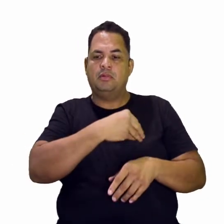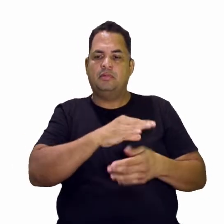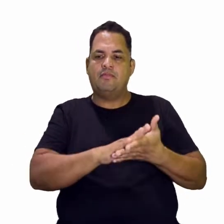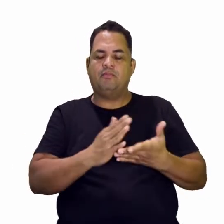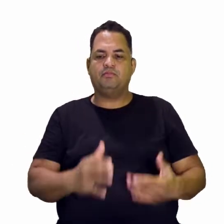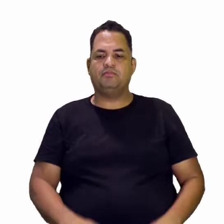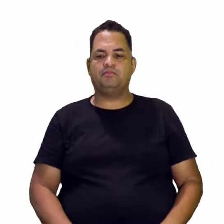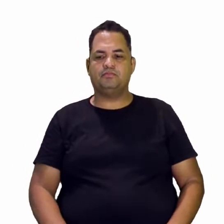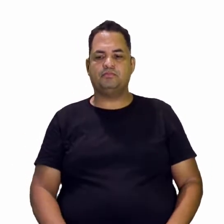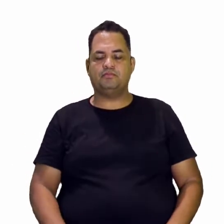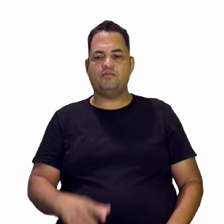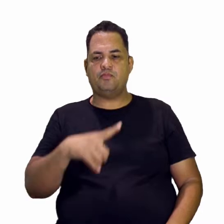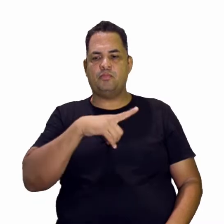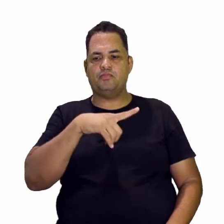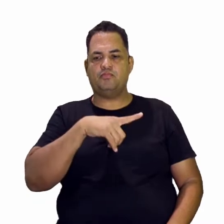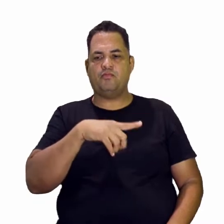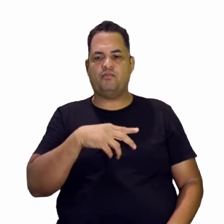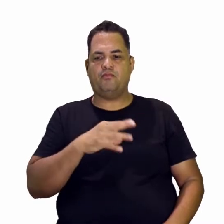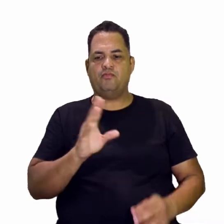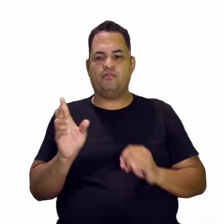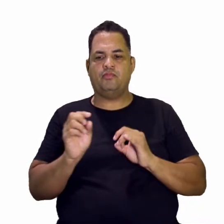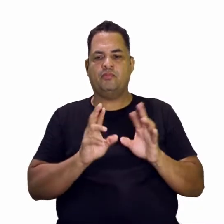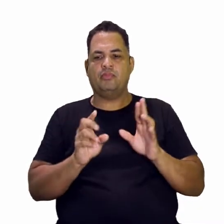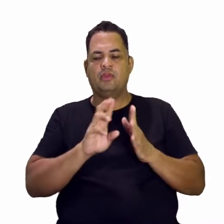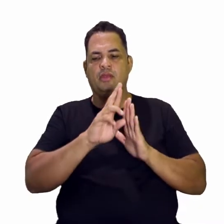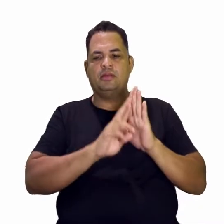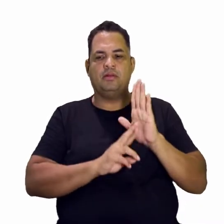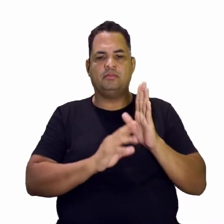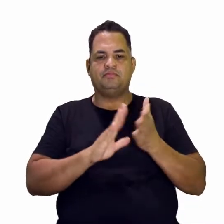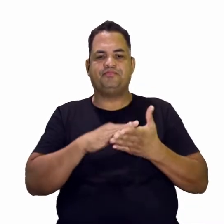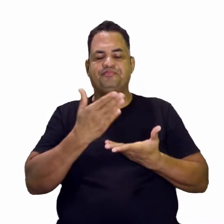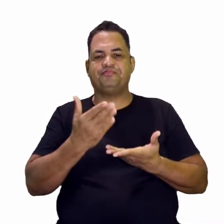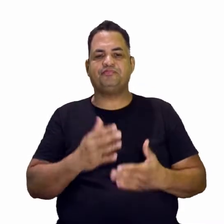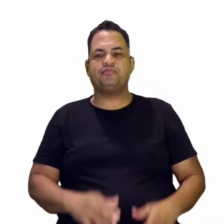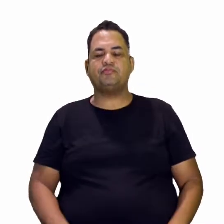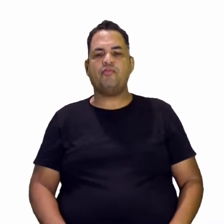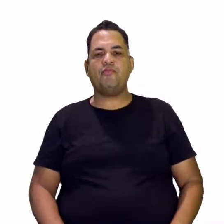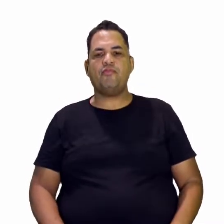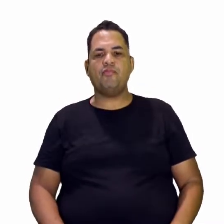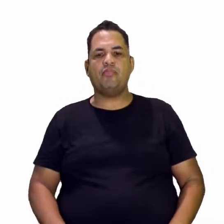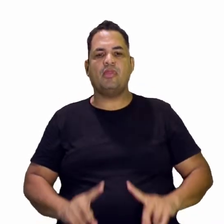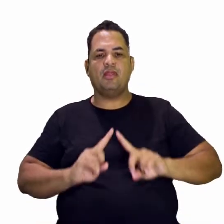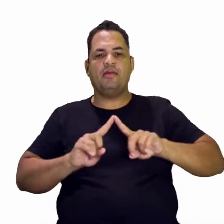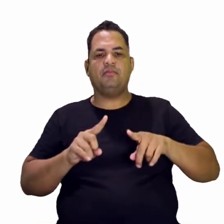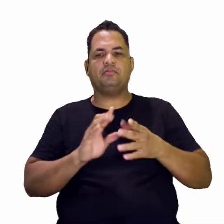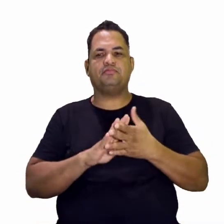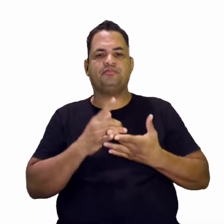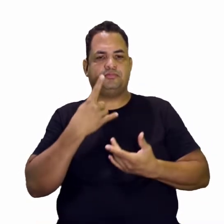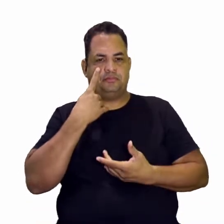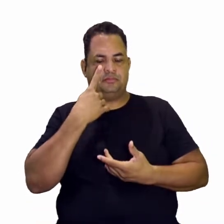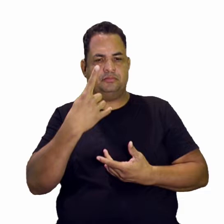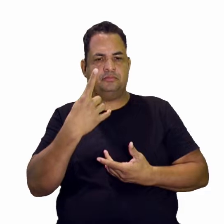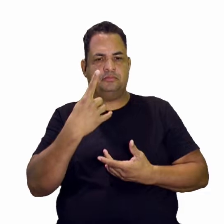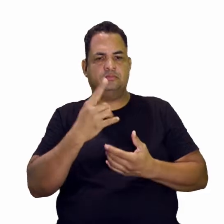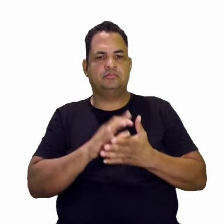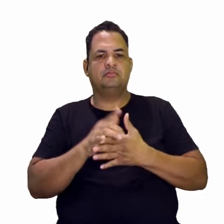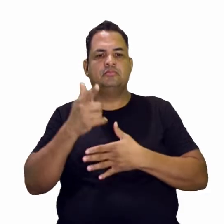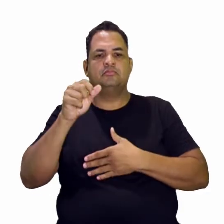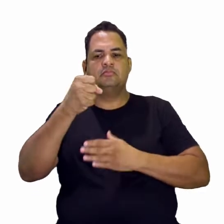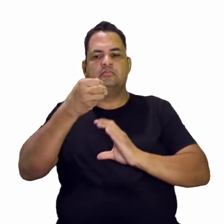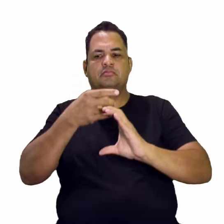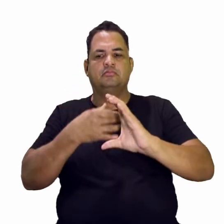tá certo? Então existem sempre em cada regra, existem exceções e a gente sabe disso. Mas você vai observar